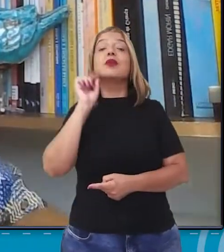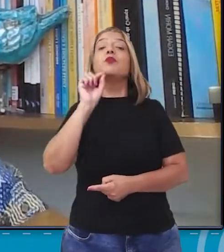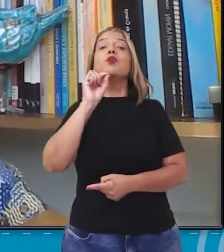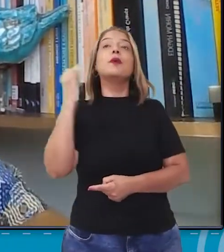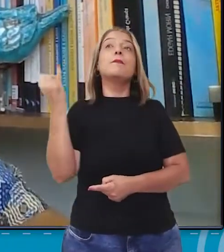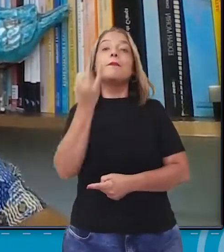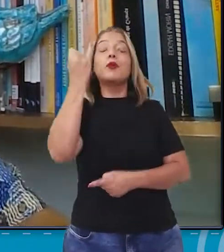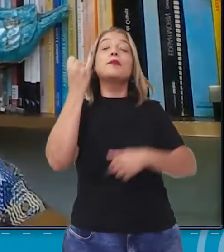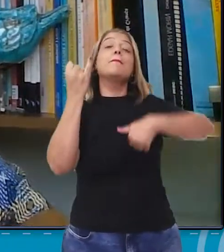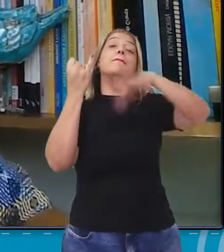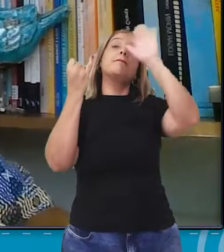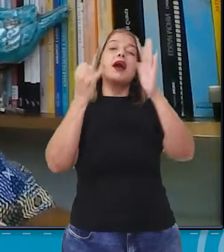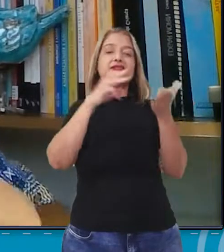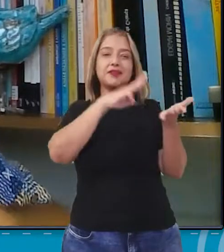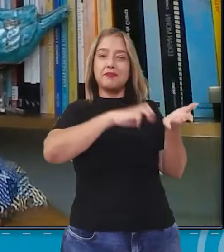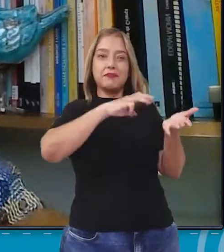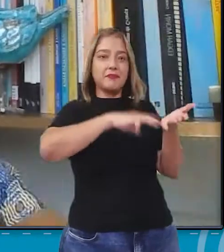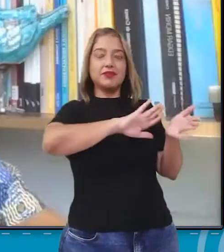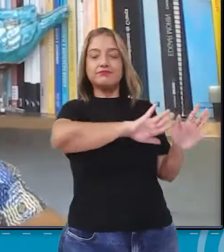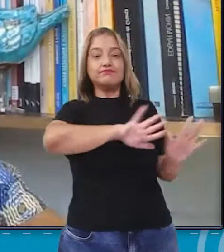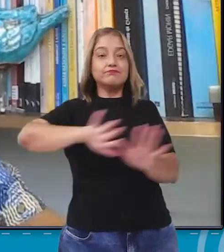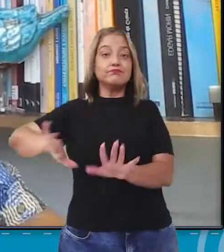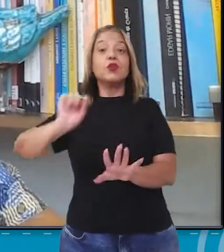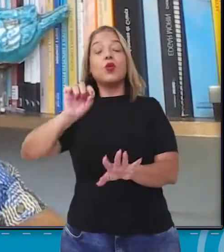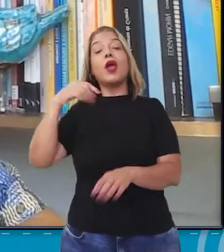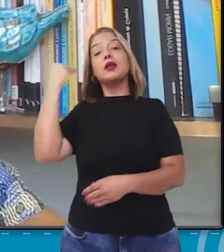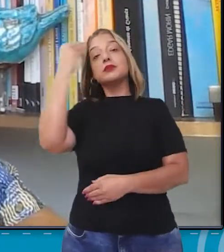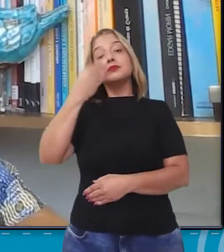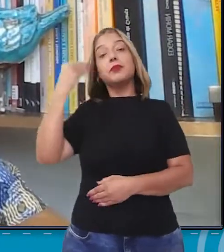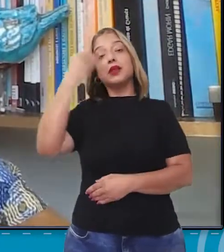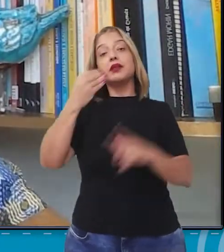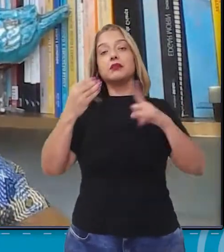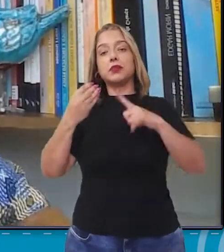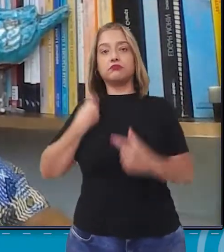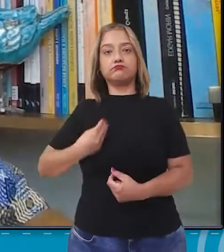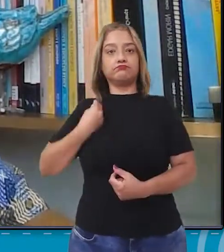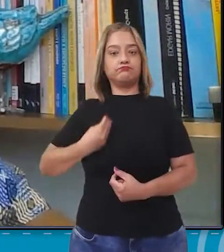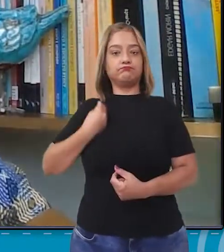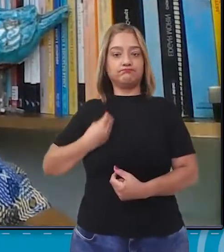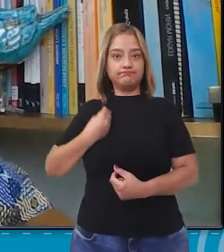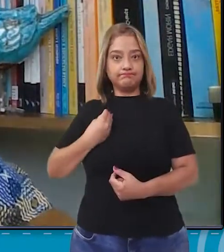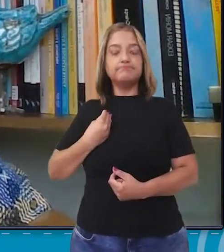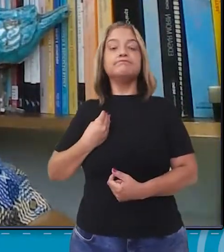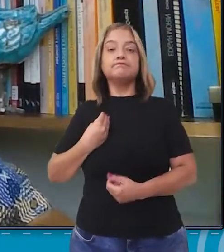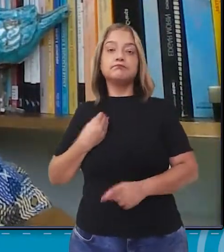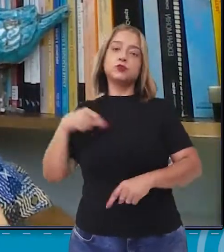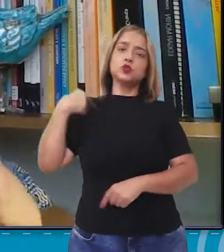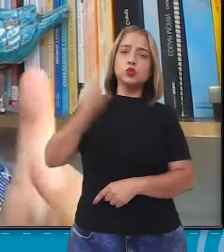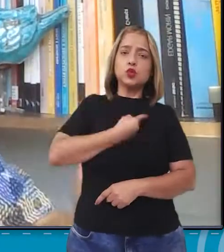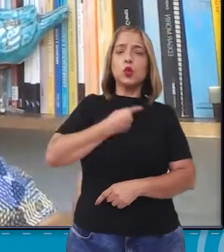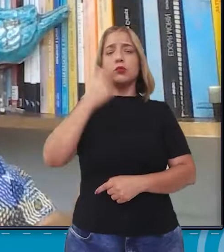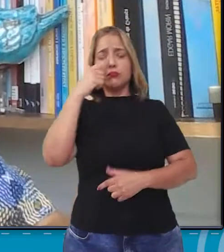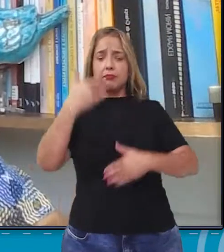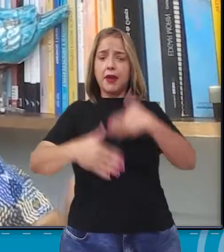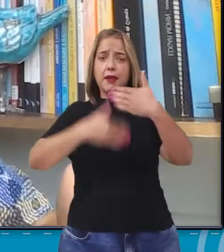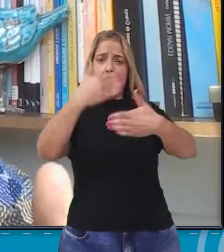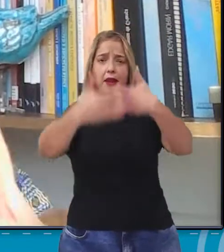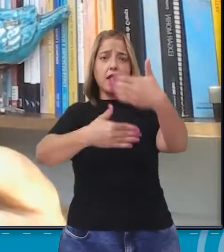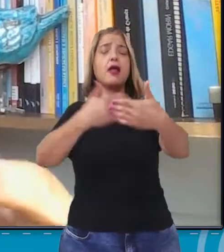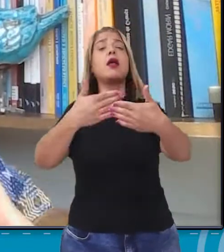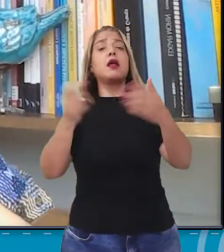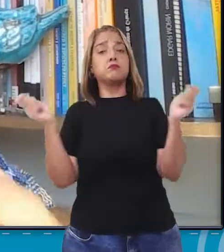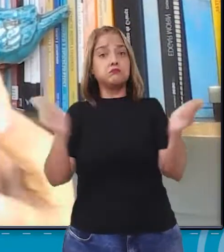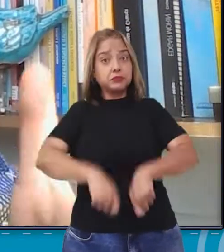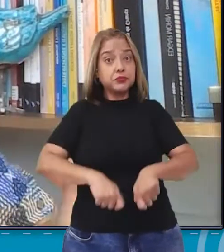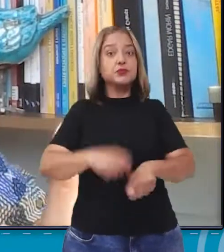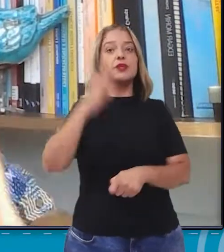que o método é as experiências que a gente guarda. É aquilo que a gente construiu, que a gente pode pôr em jogo